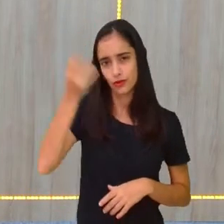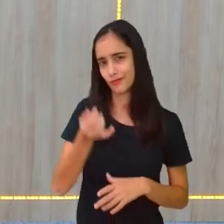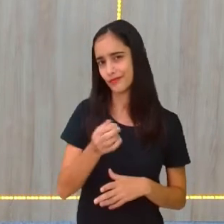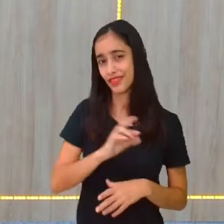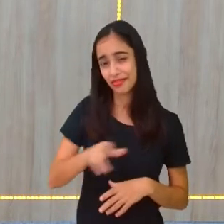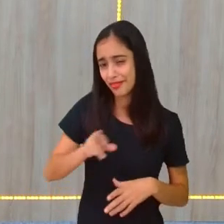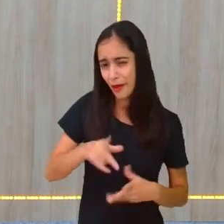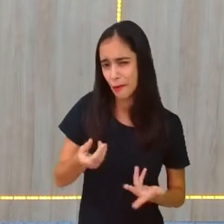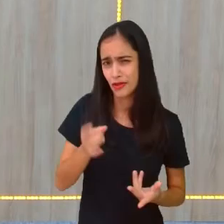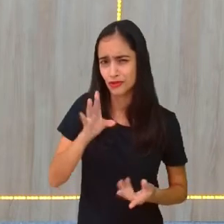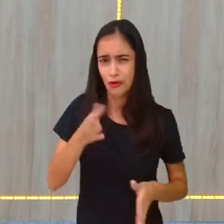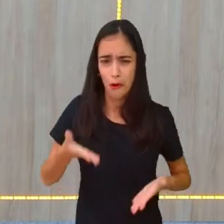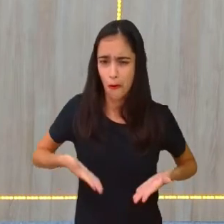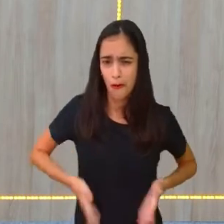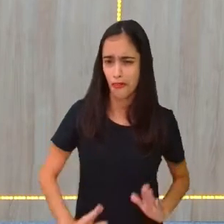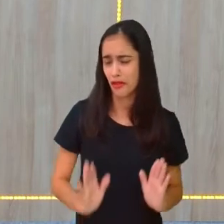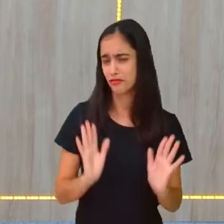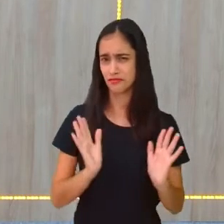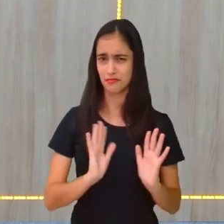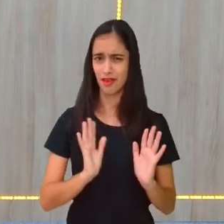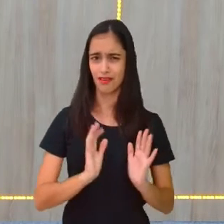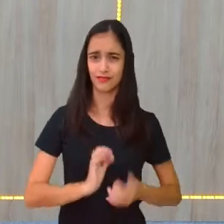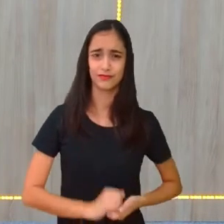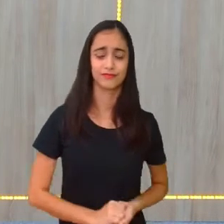família tal, então a gente tem que tratar ele com